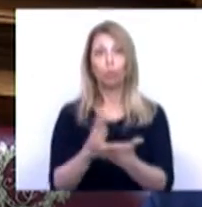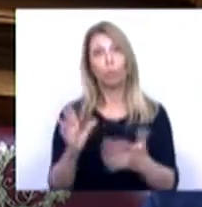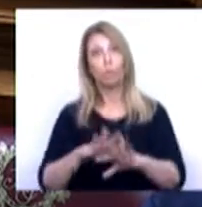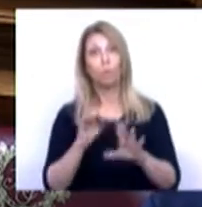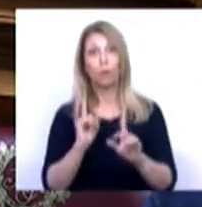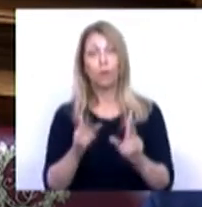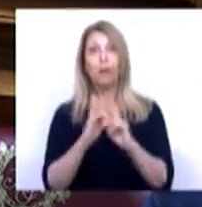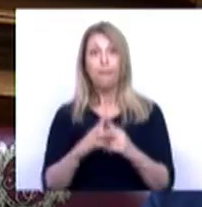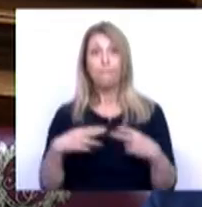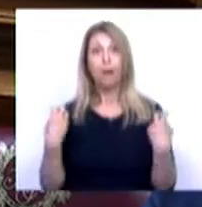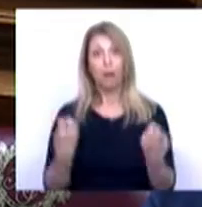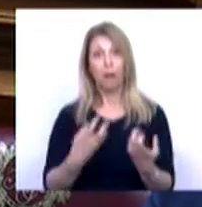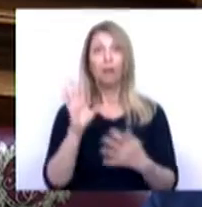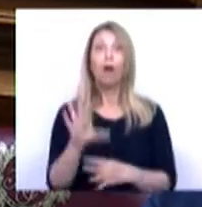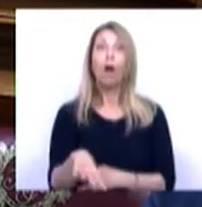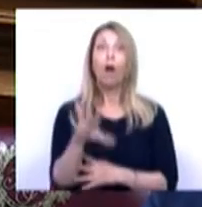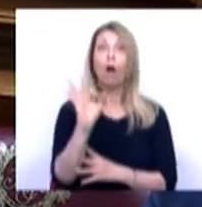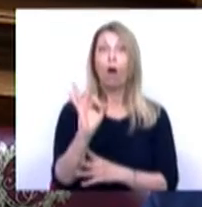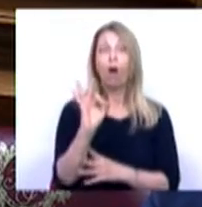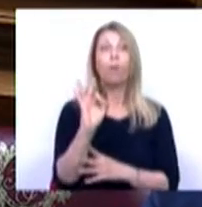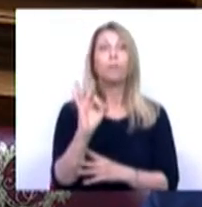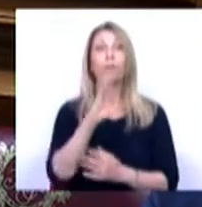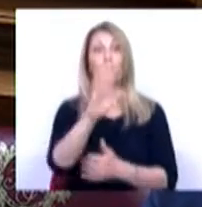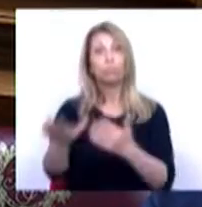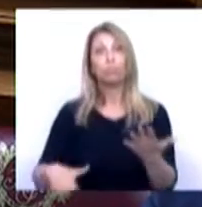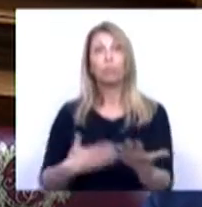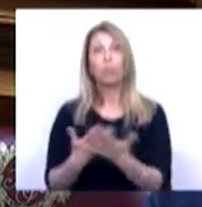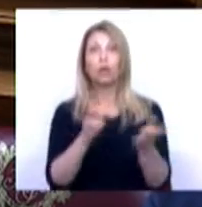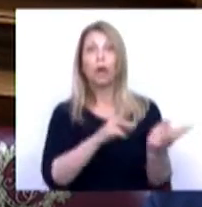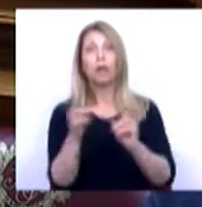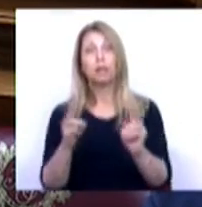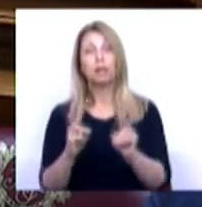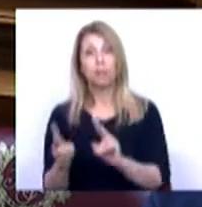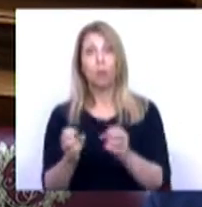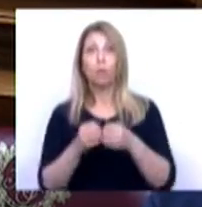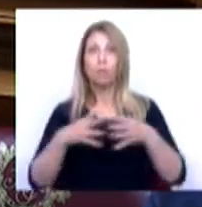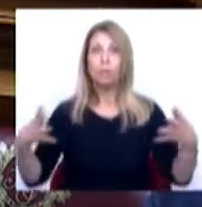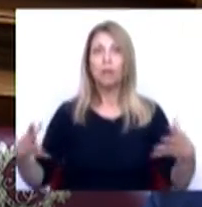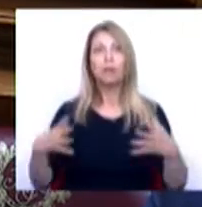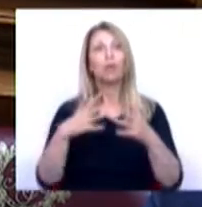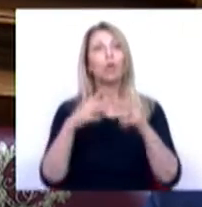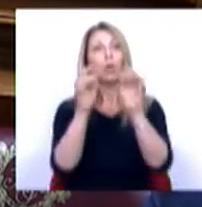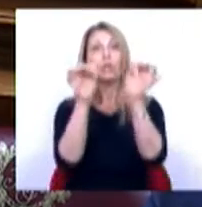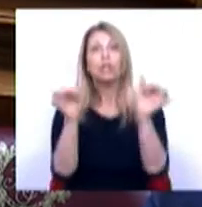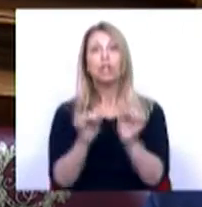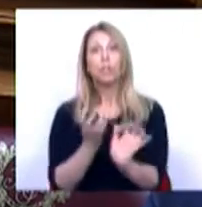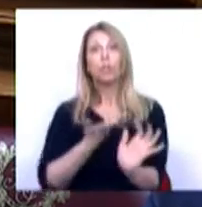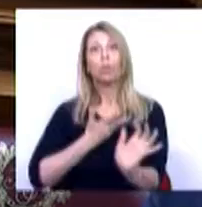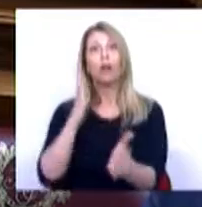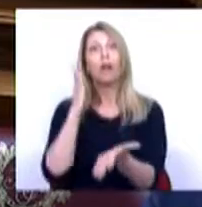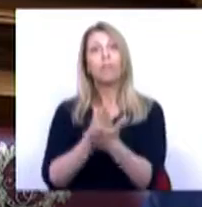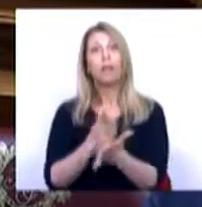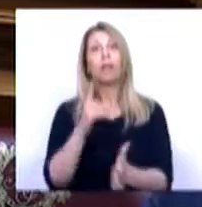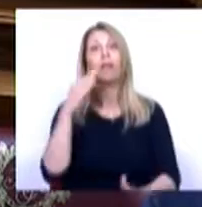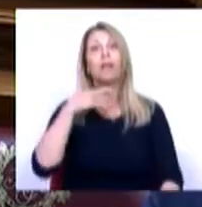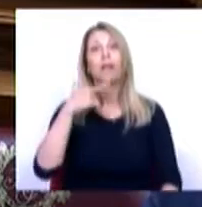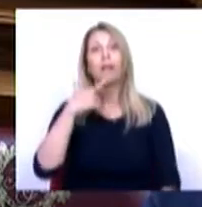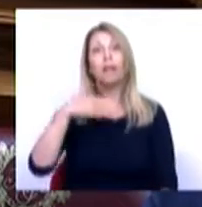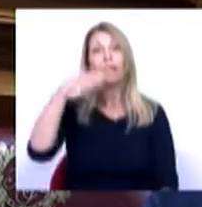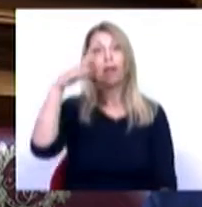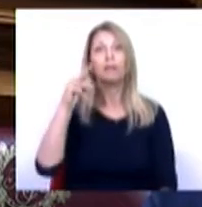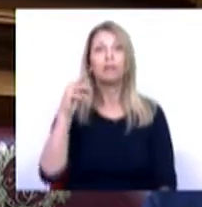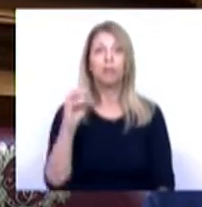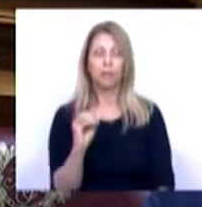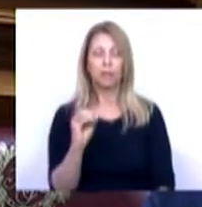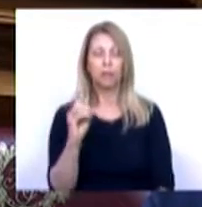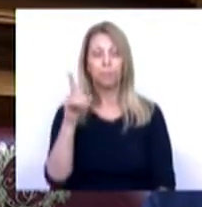por apresentar uma proposta de alteração que expande esse sistema para doutorados até aos 30 anos.